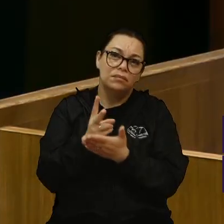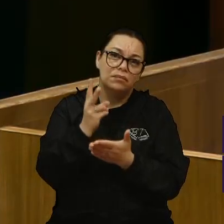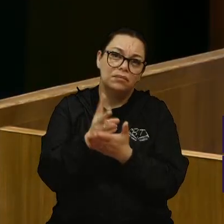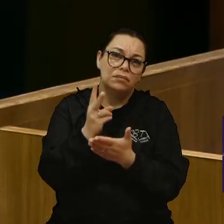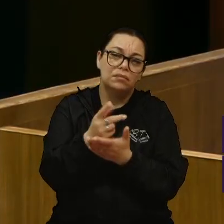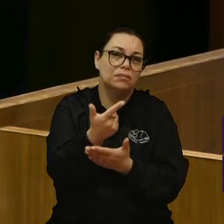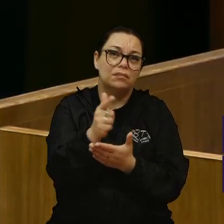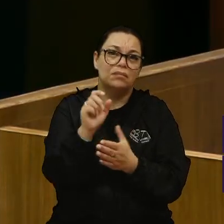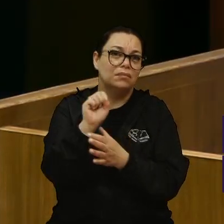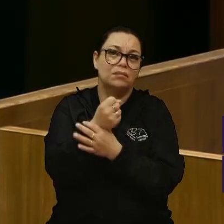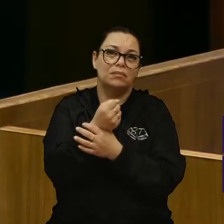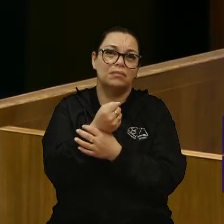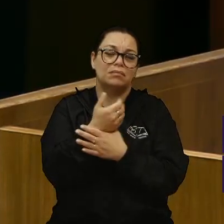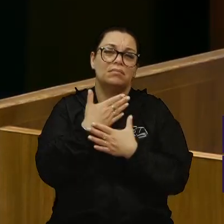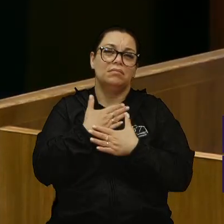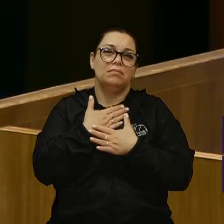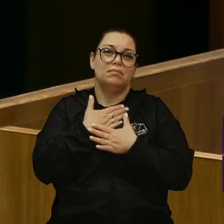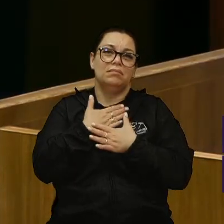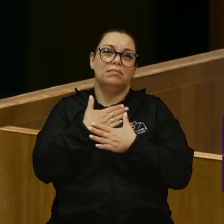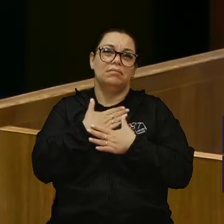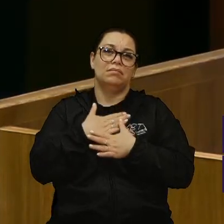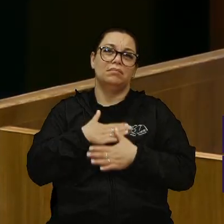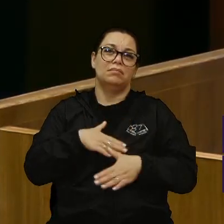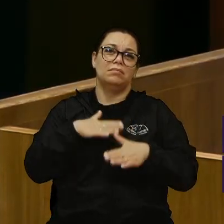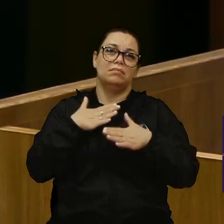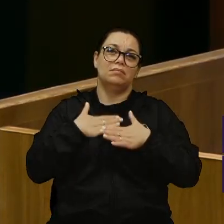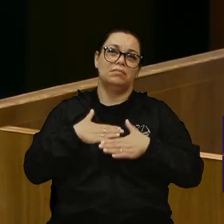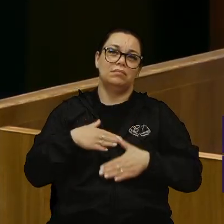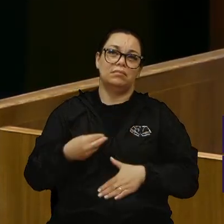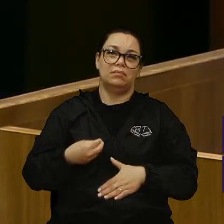de uma velhice tranquila.